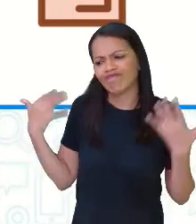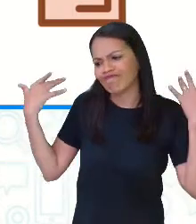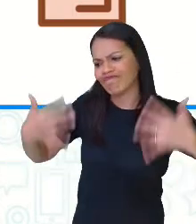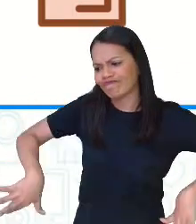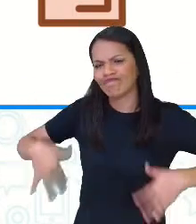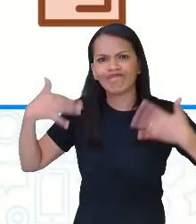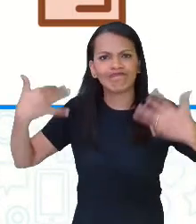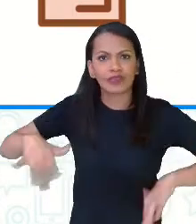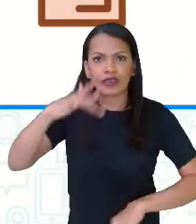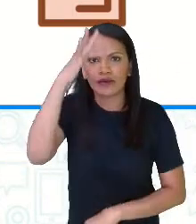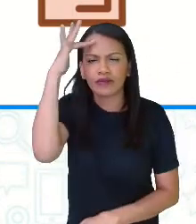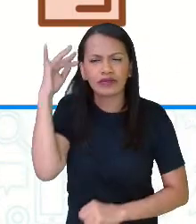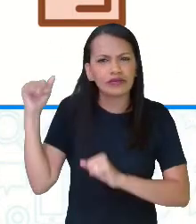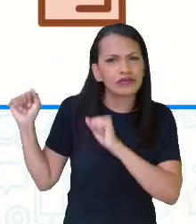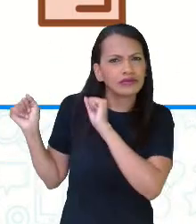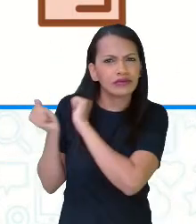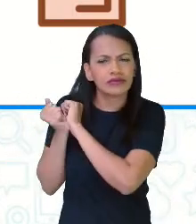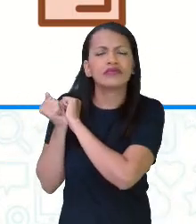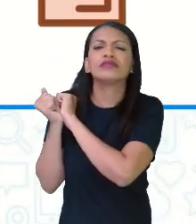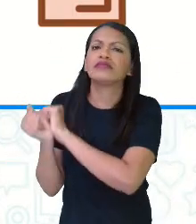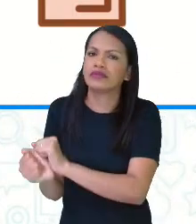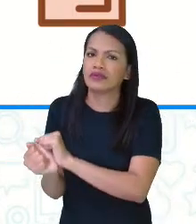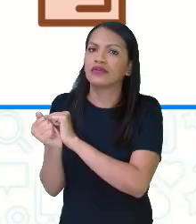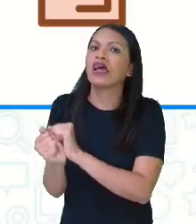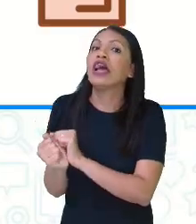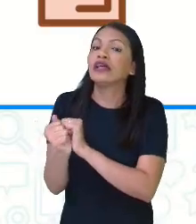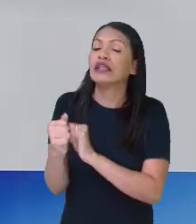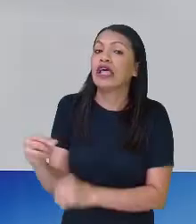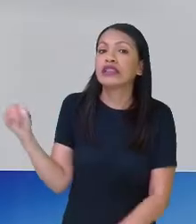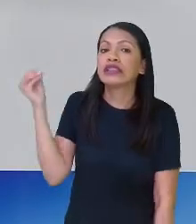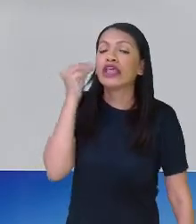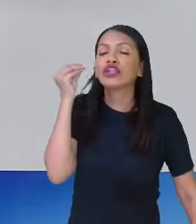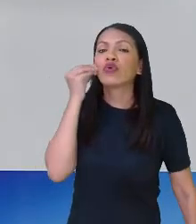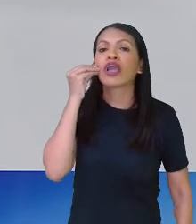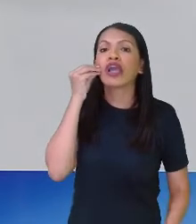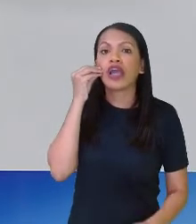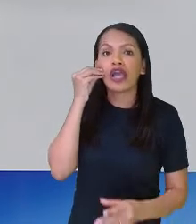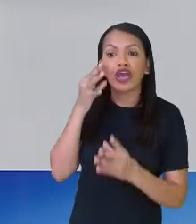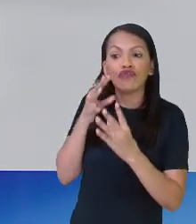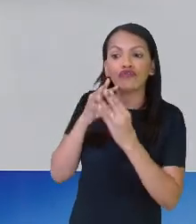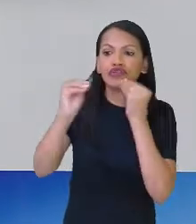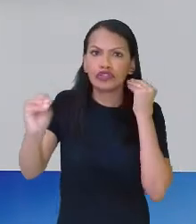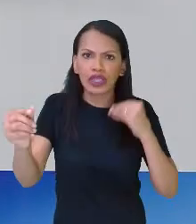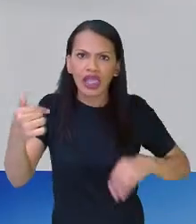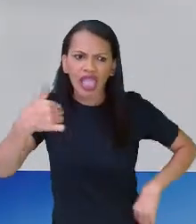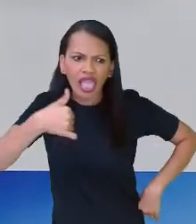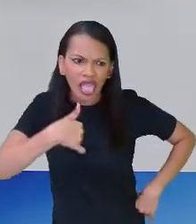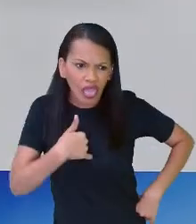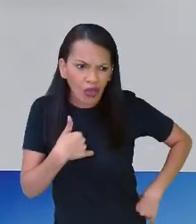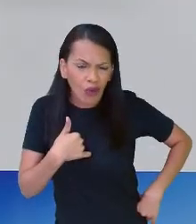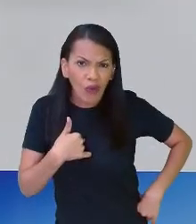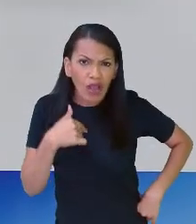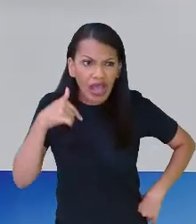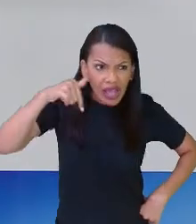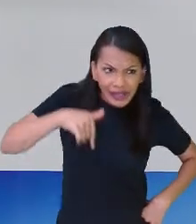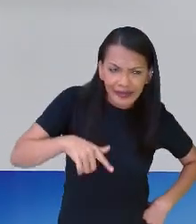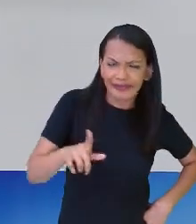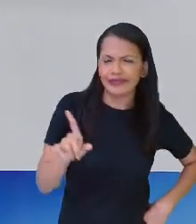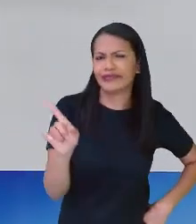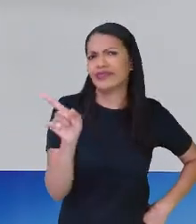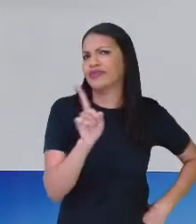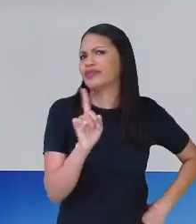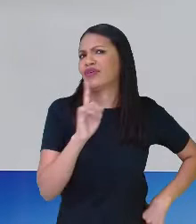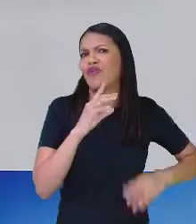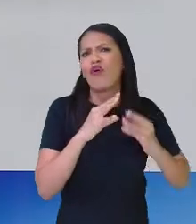pessoas escravizadas arriscaram suas vidas em fugas. Pensava assim, eu ficar aqui, vou não, hein?